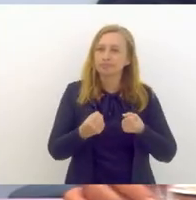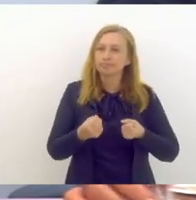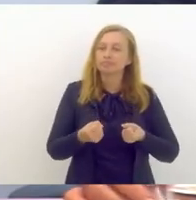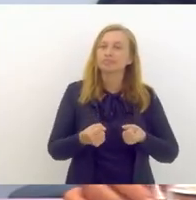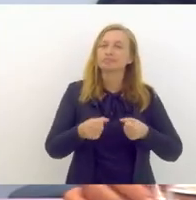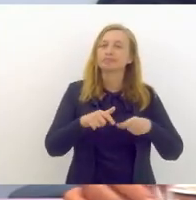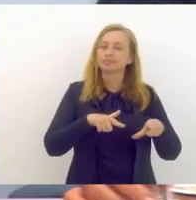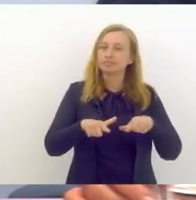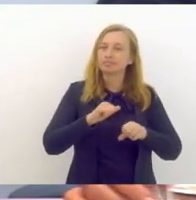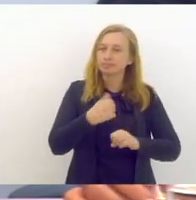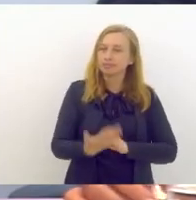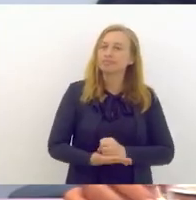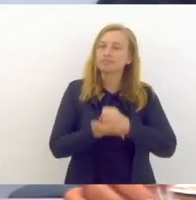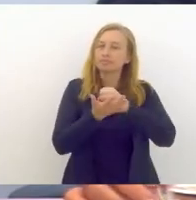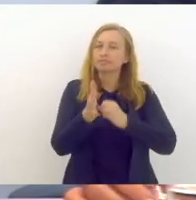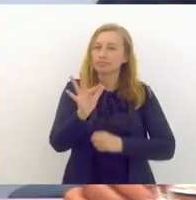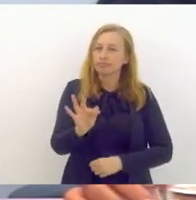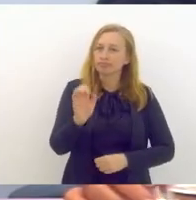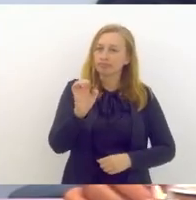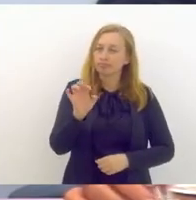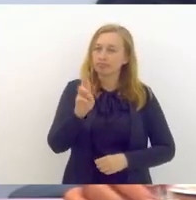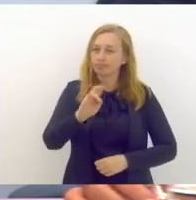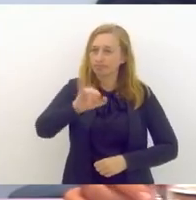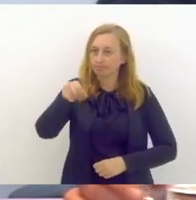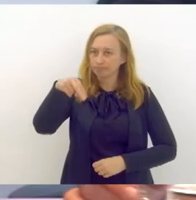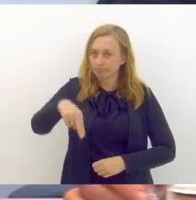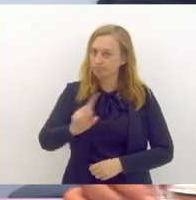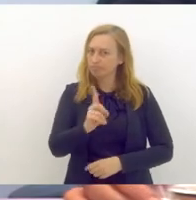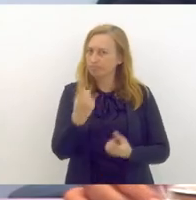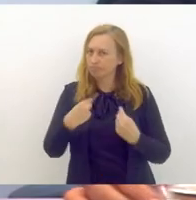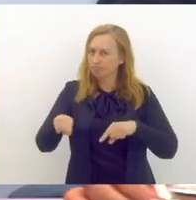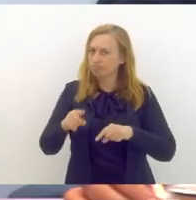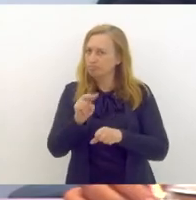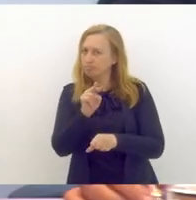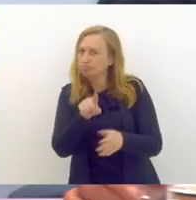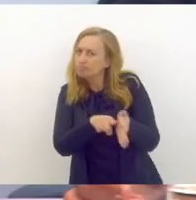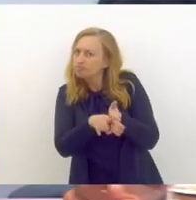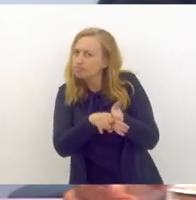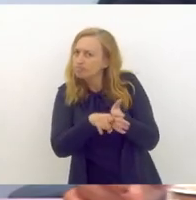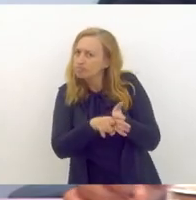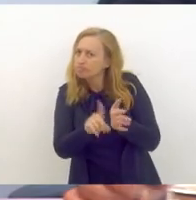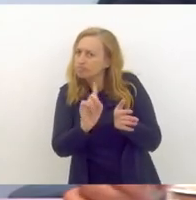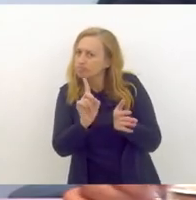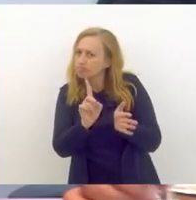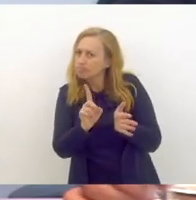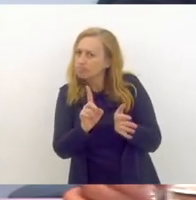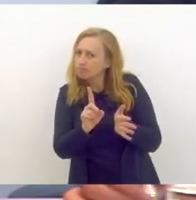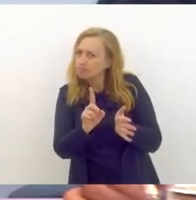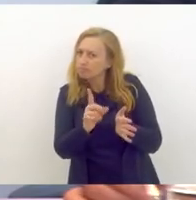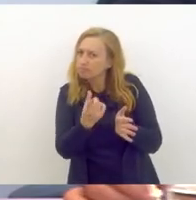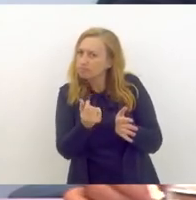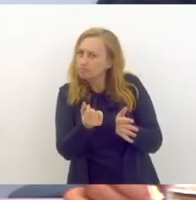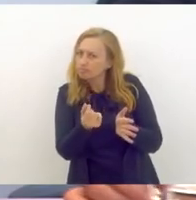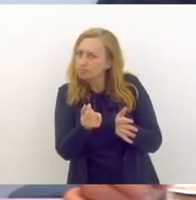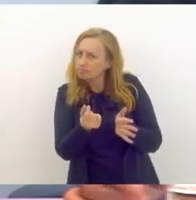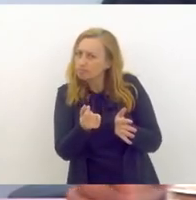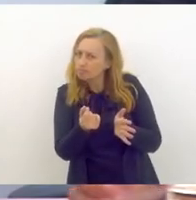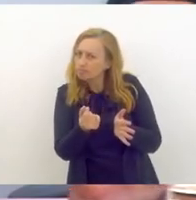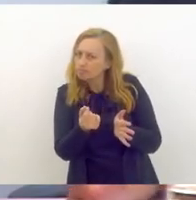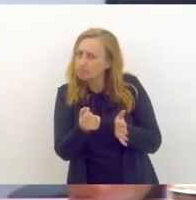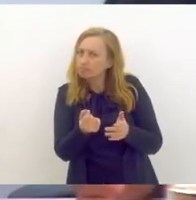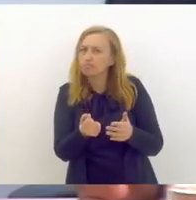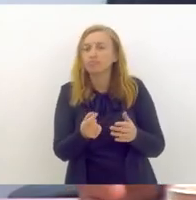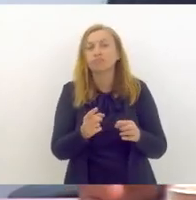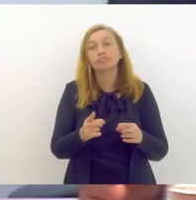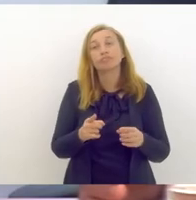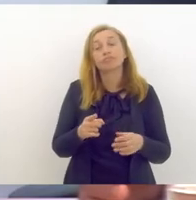da área de sustentabilidade da FIRJAN, a gente não é contra a fiscalização da taxa de fundeio que visava instituir. O que a